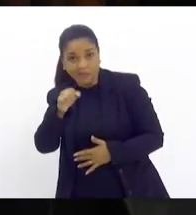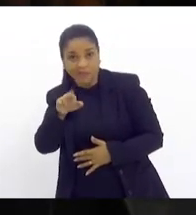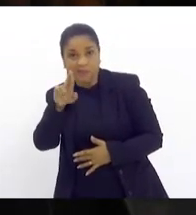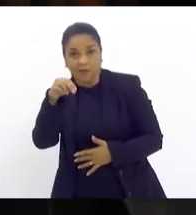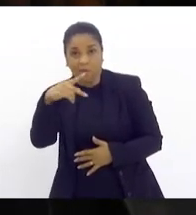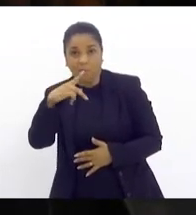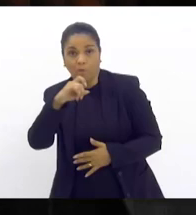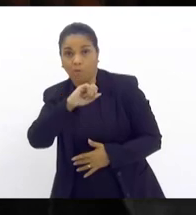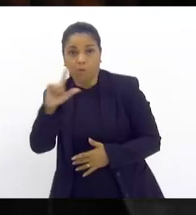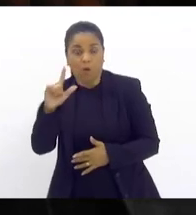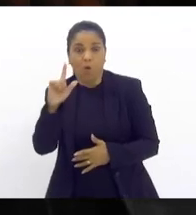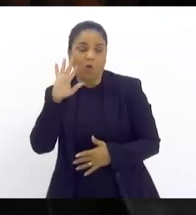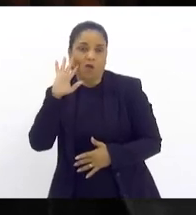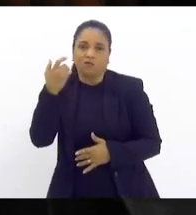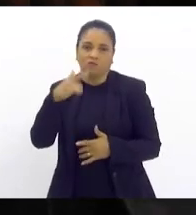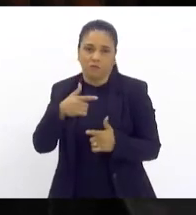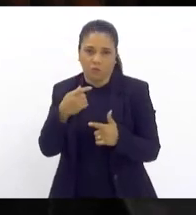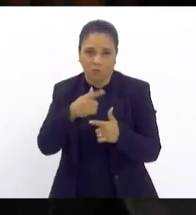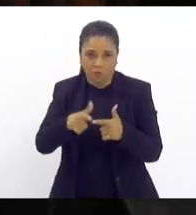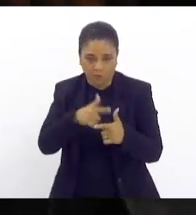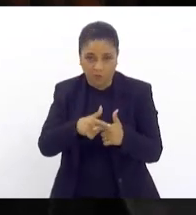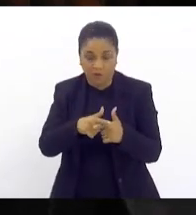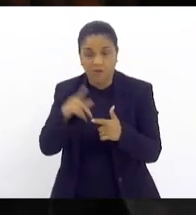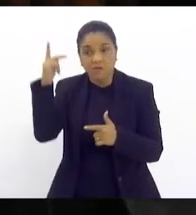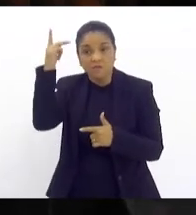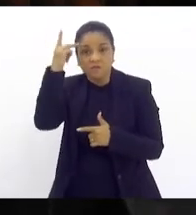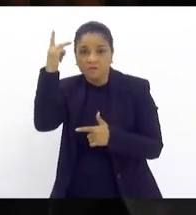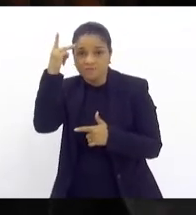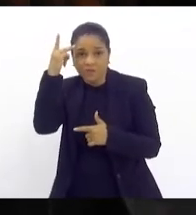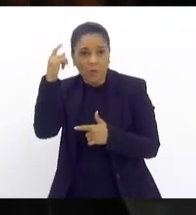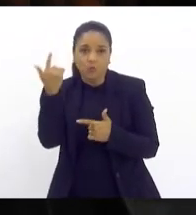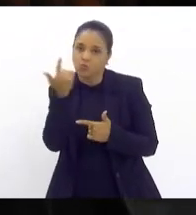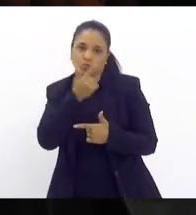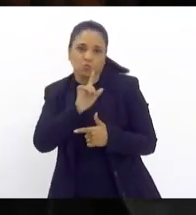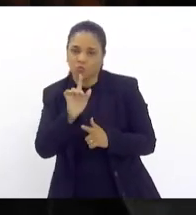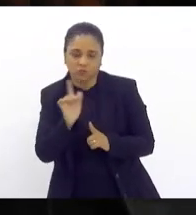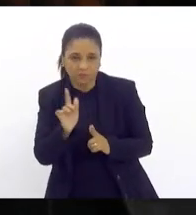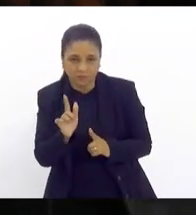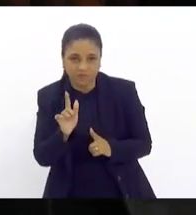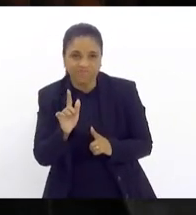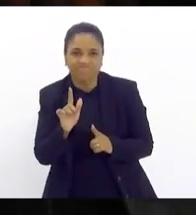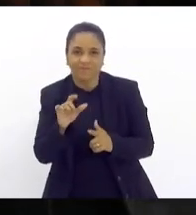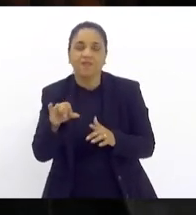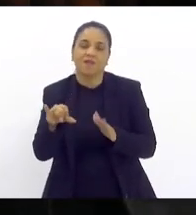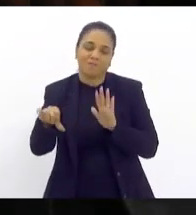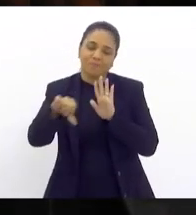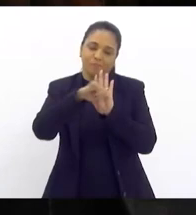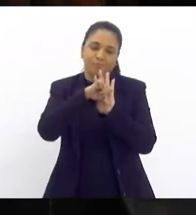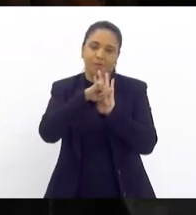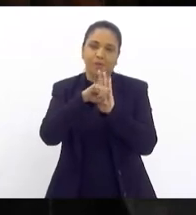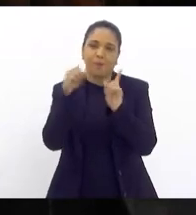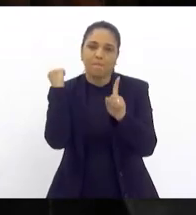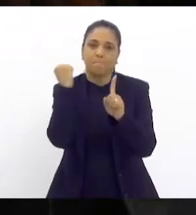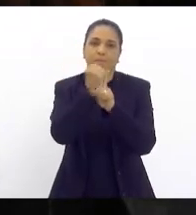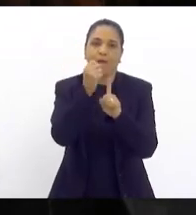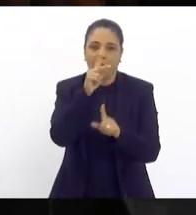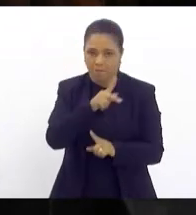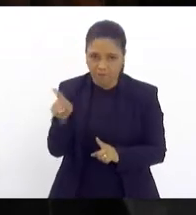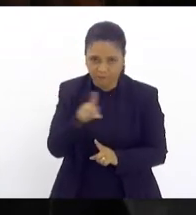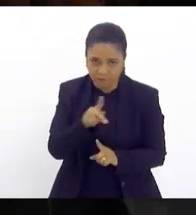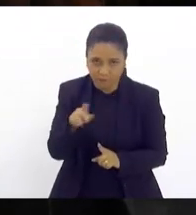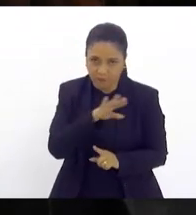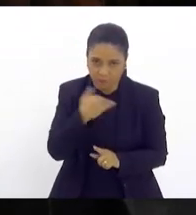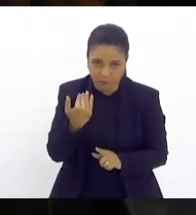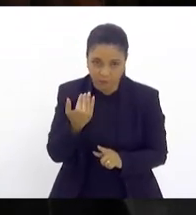os sinais não geraram resultado nenhum e a tragédia acabou acontecendo que que são esses